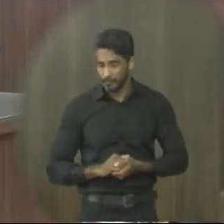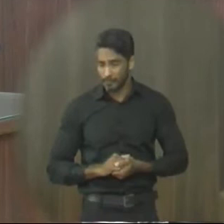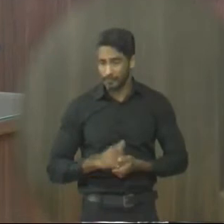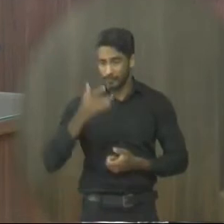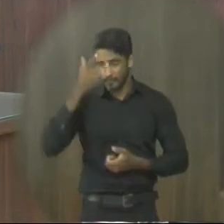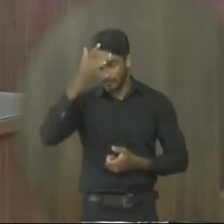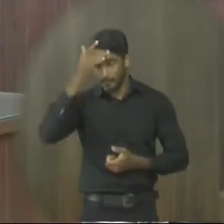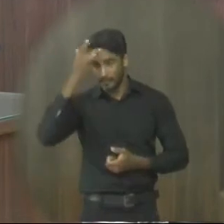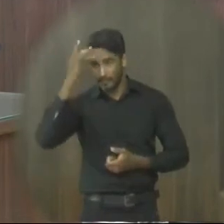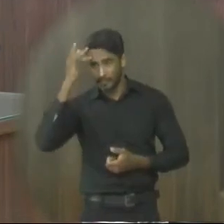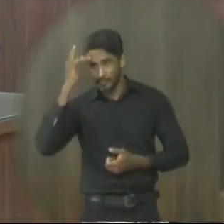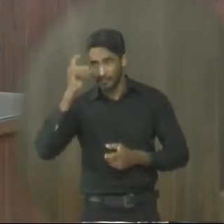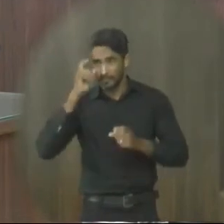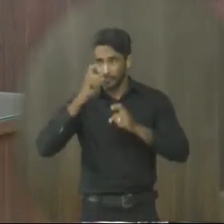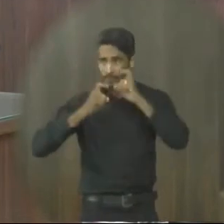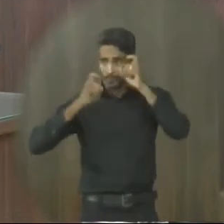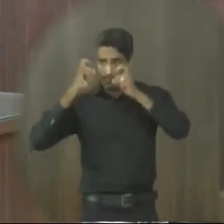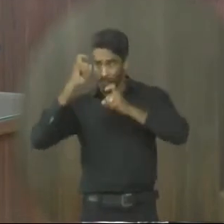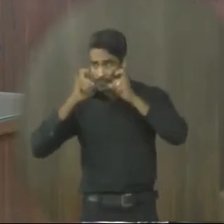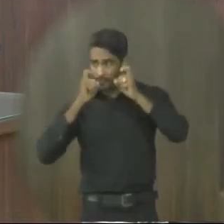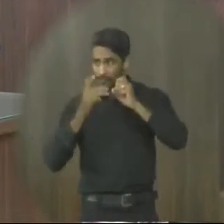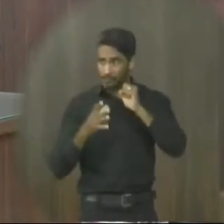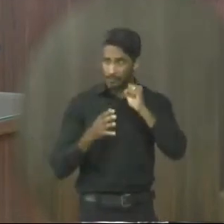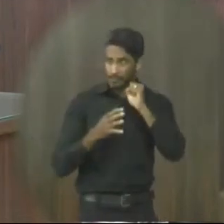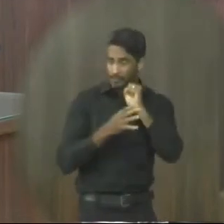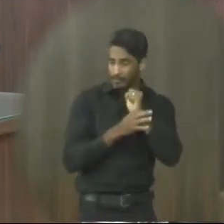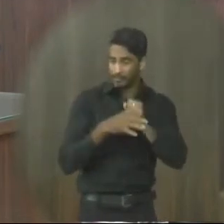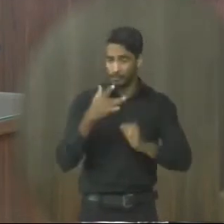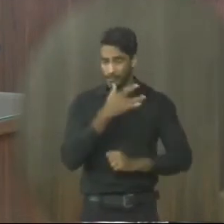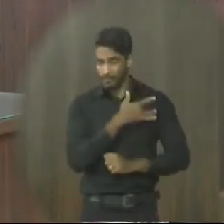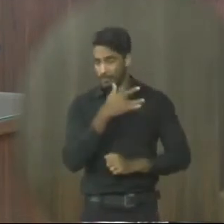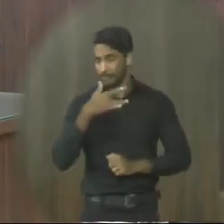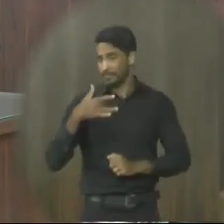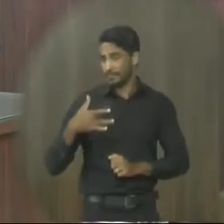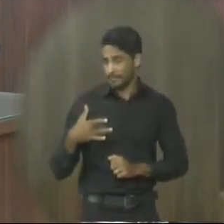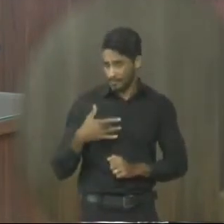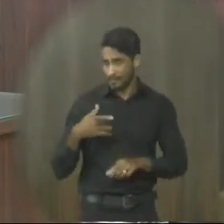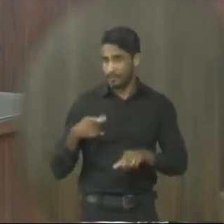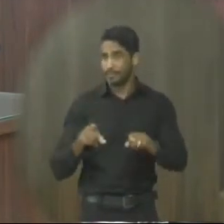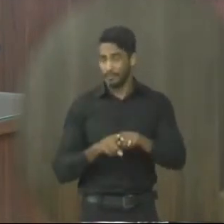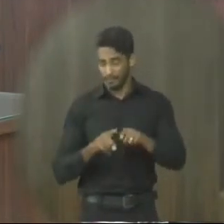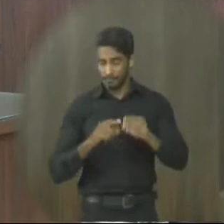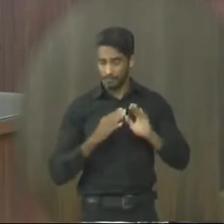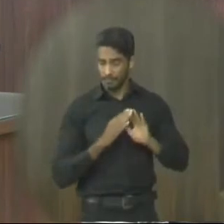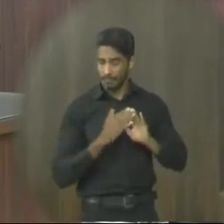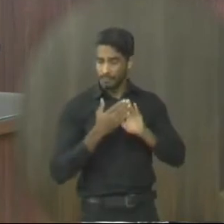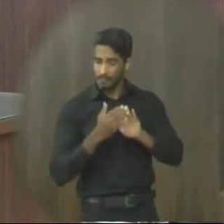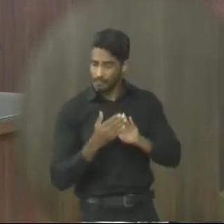Os munícipes, preocupados-se com a segurança e com a saúde dos alunos e demais moradores,